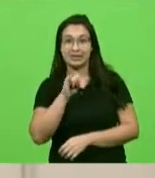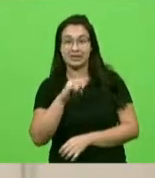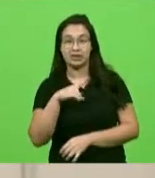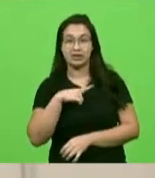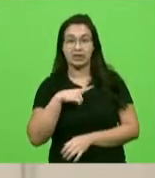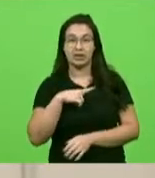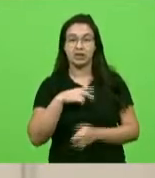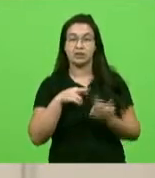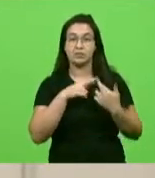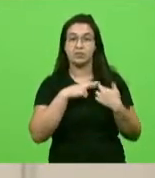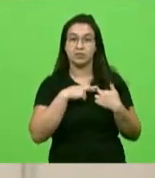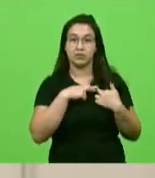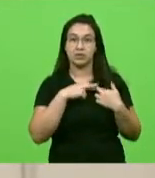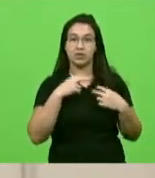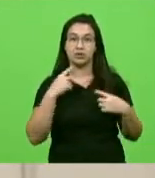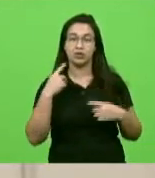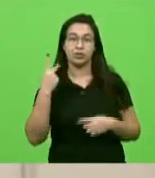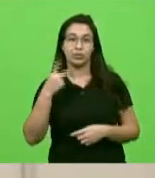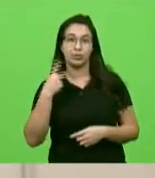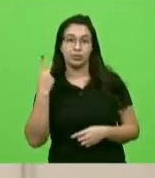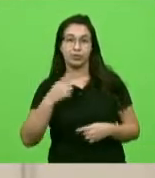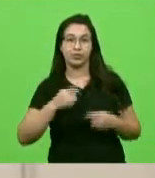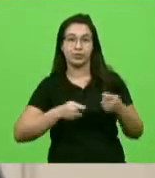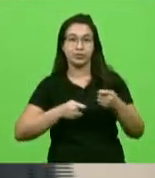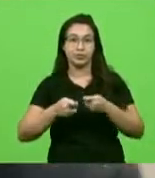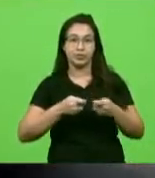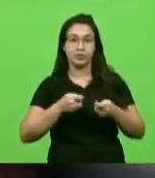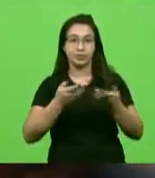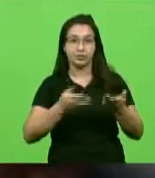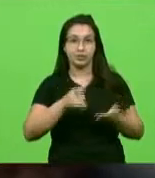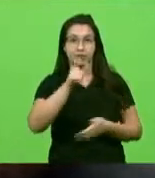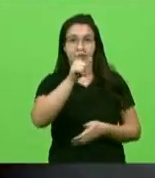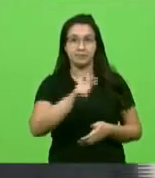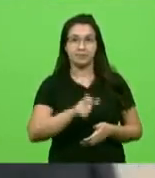responsabilidade político-administrativa do denunciado.